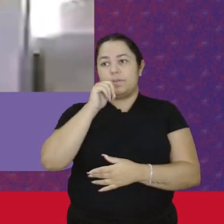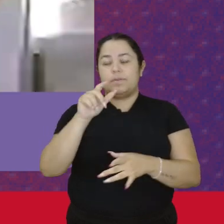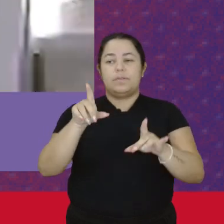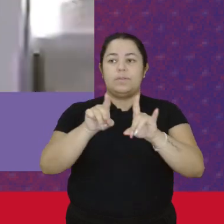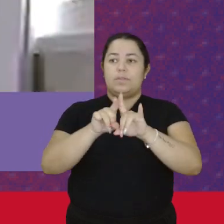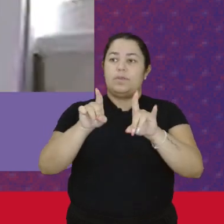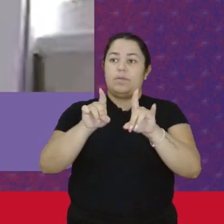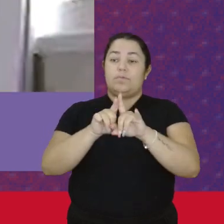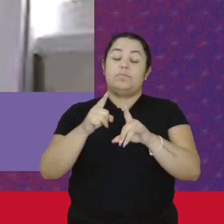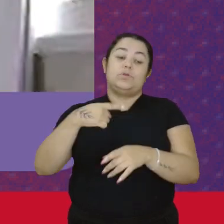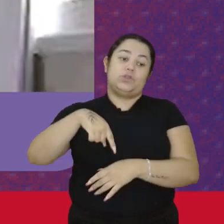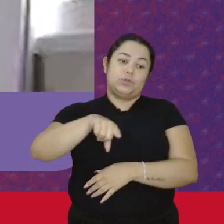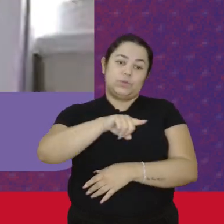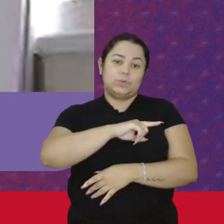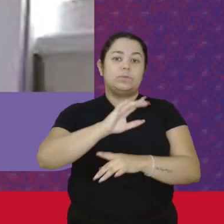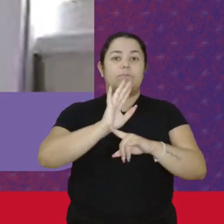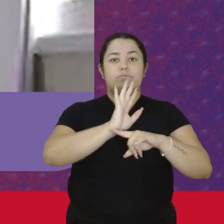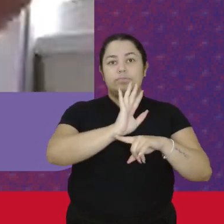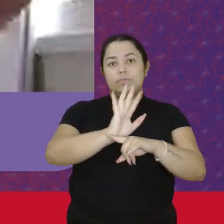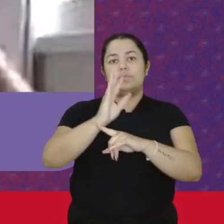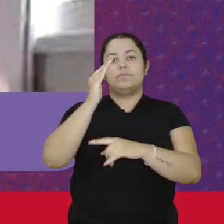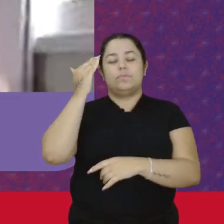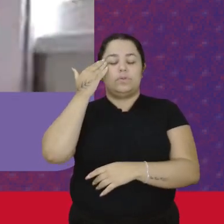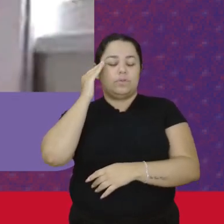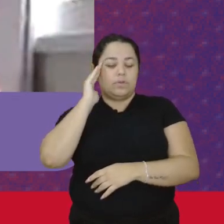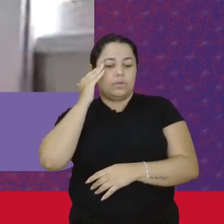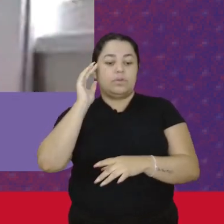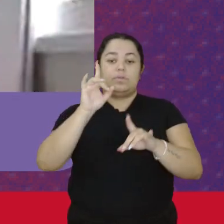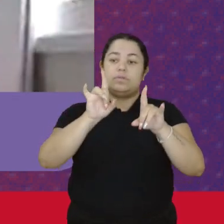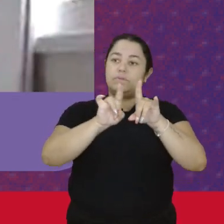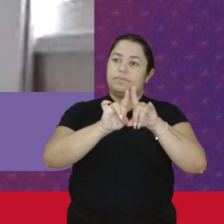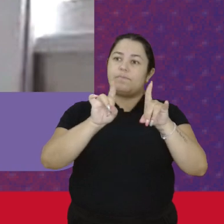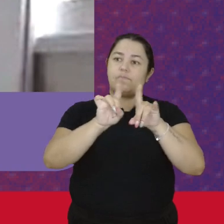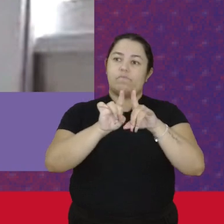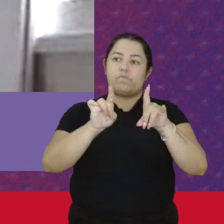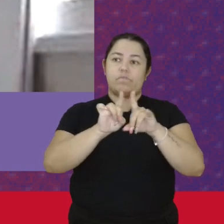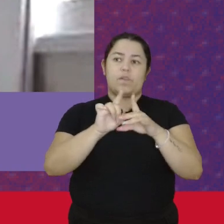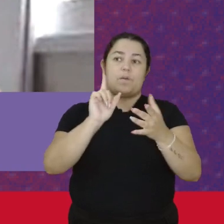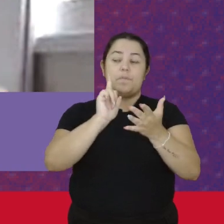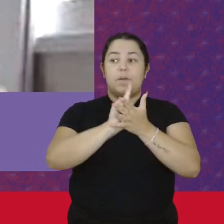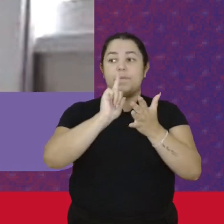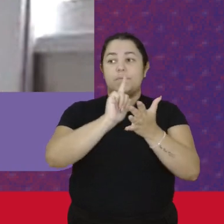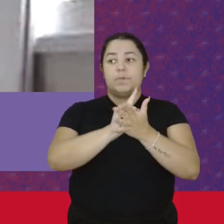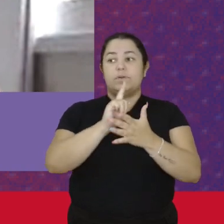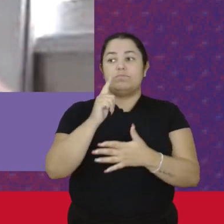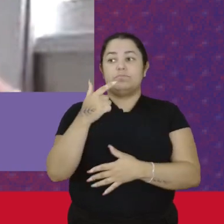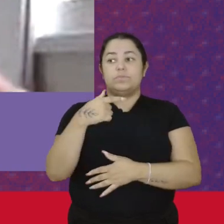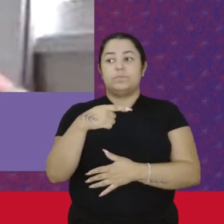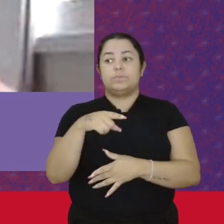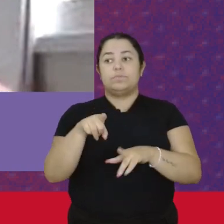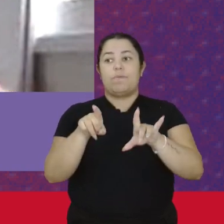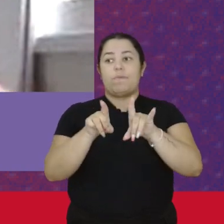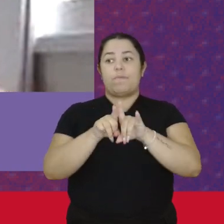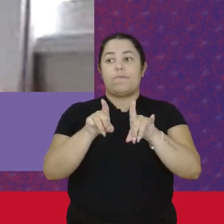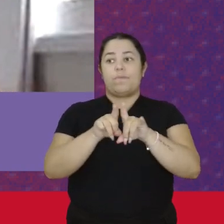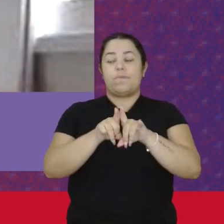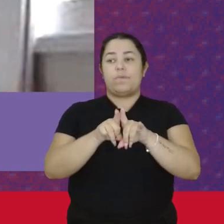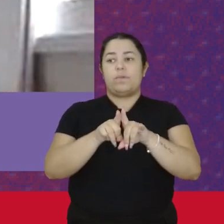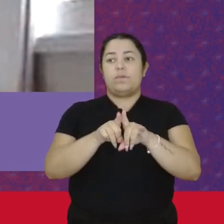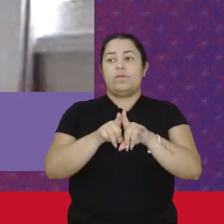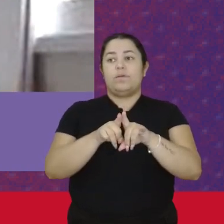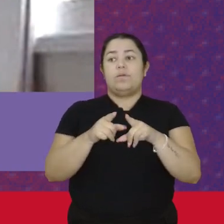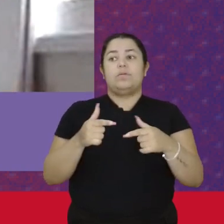pode nos ajudar a entender e a formular qual que é o papel hoje da nossa luta que nós estamos